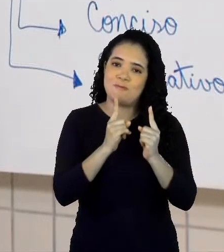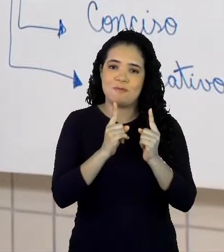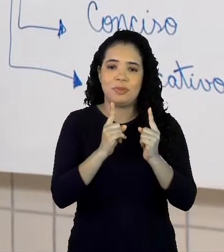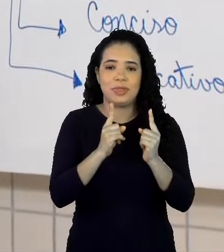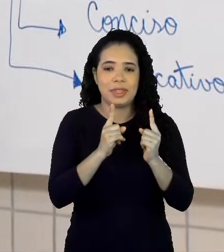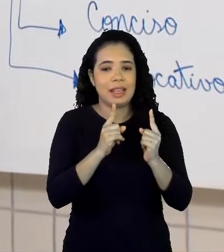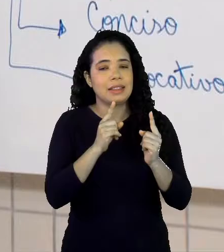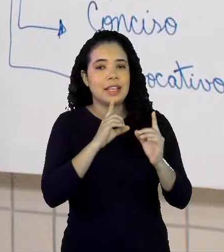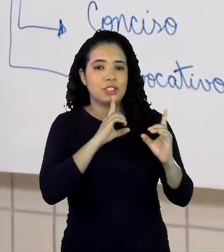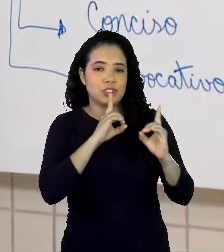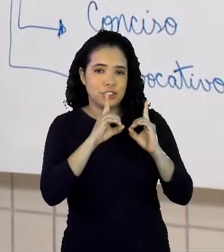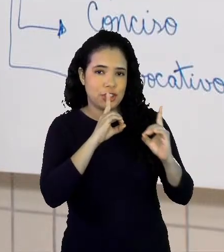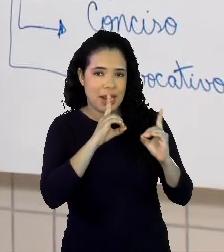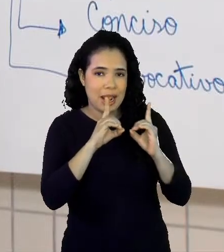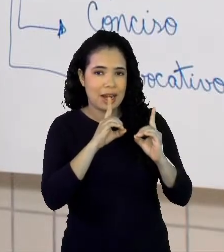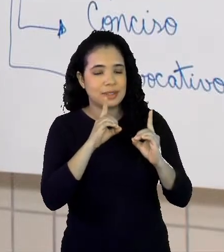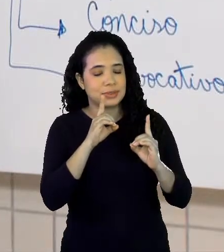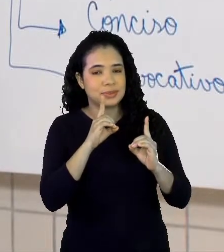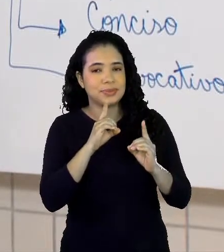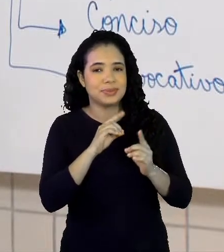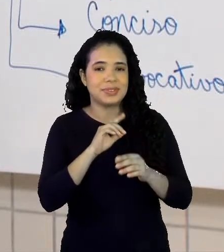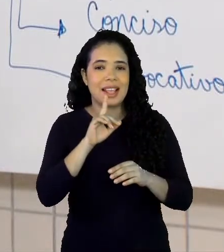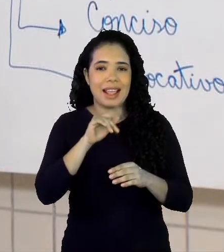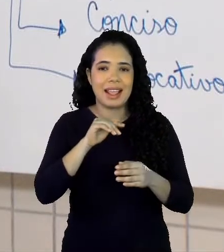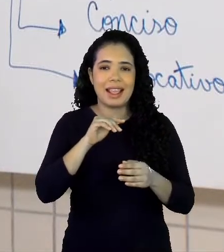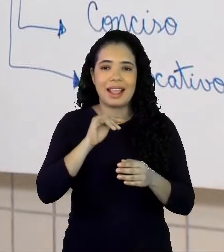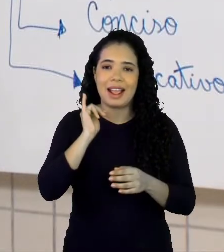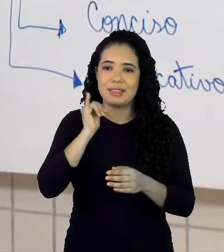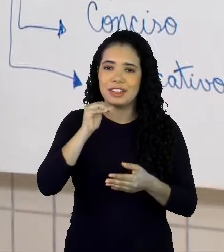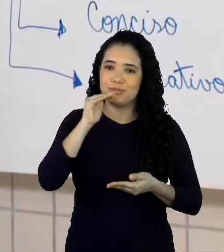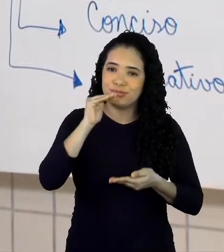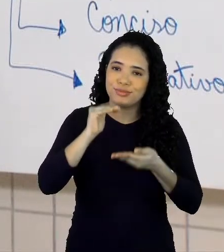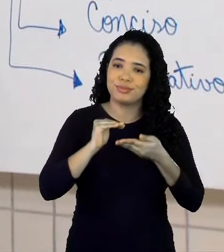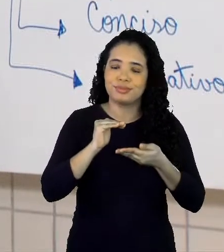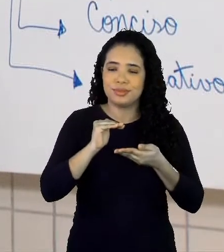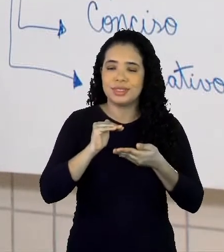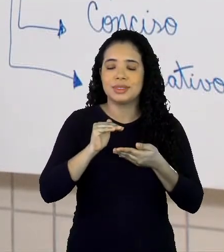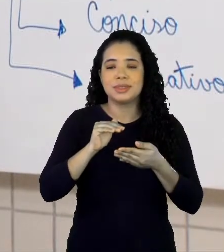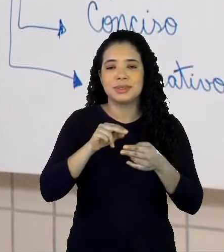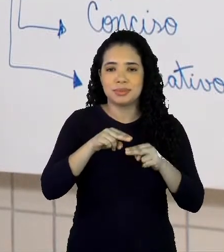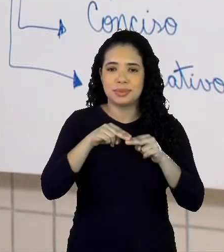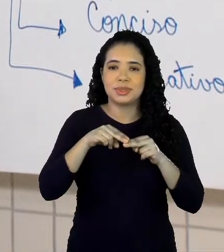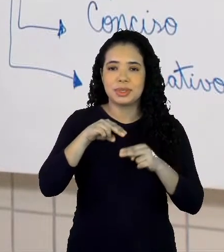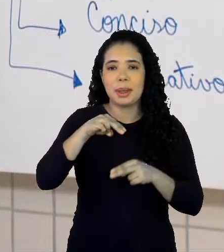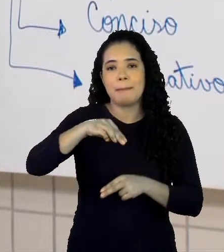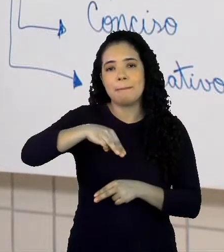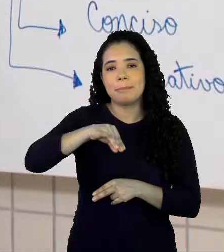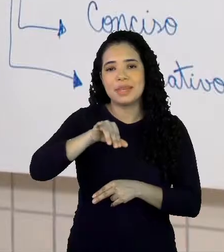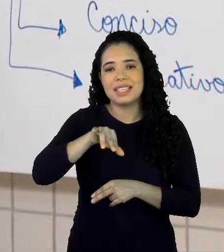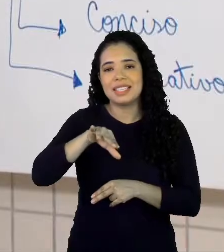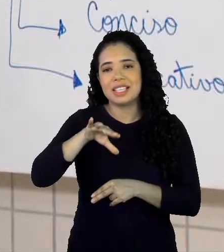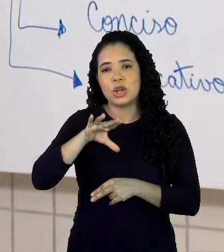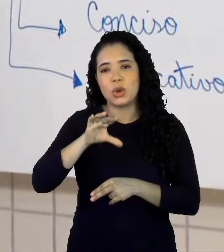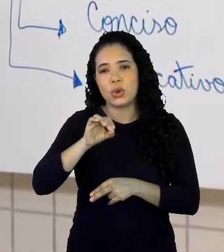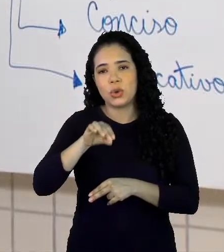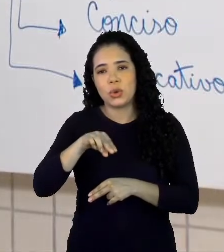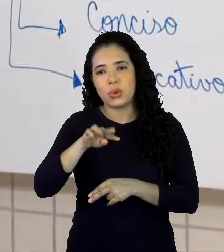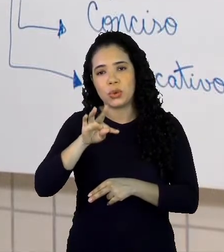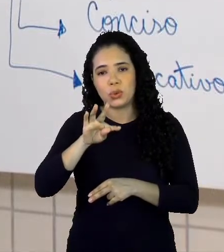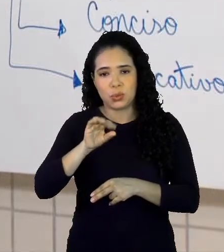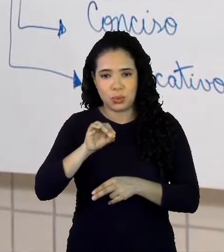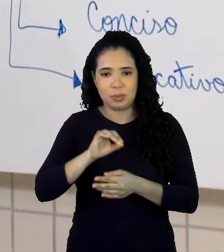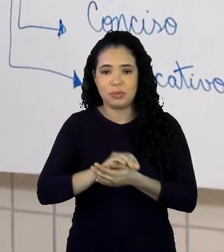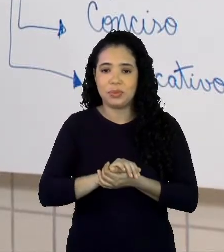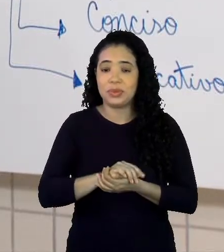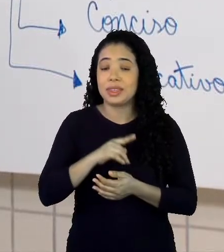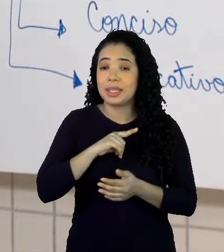pequeno diálogo com ele. Então, é um conto bem conciso, né, por isso que é um miniconto. E aí tem algumas questões que perguntam